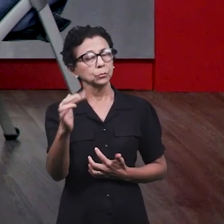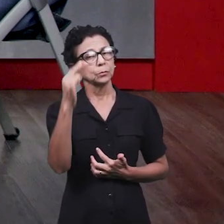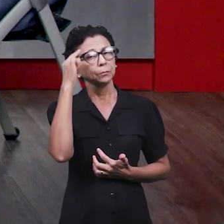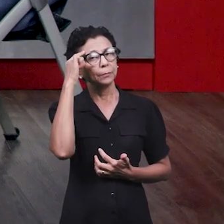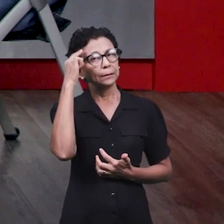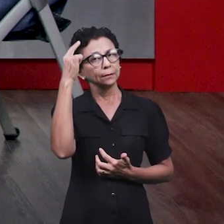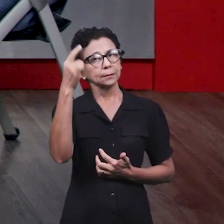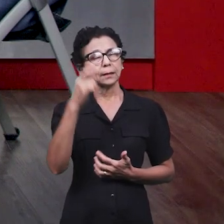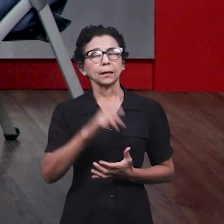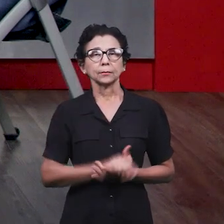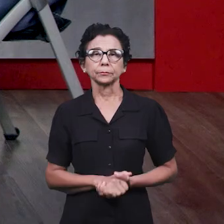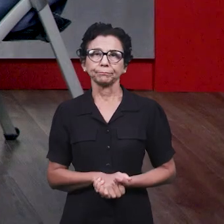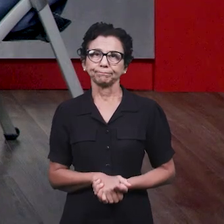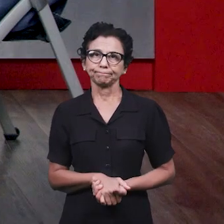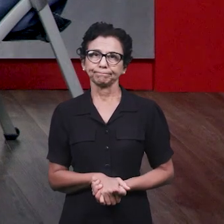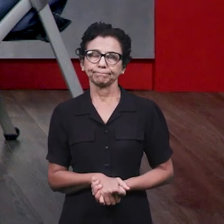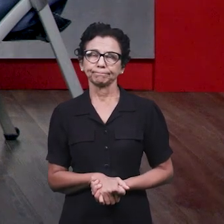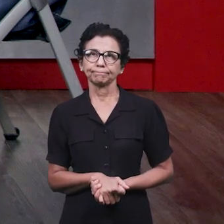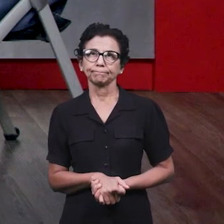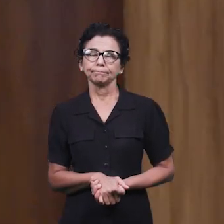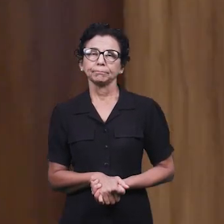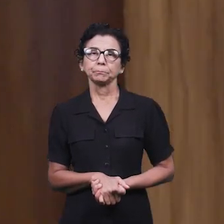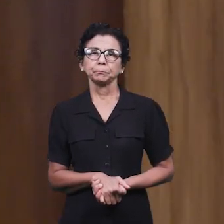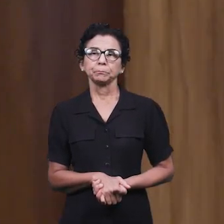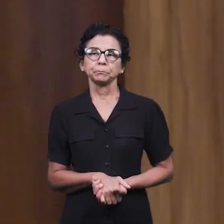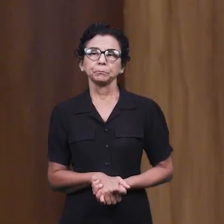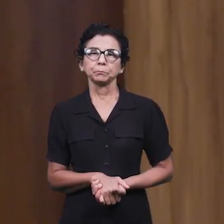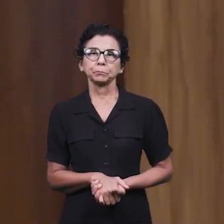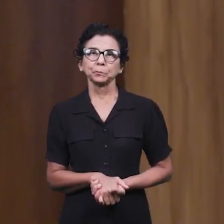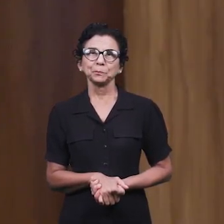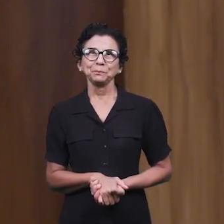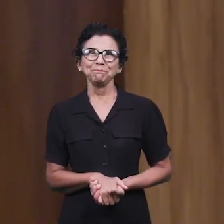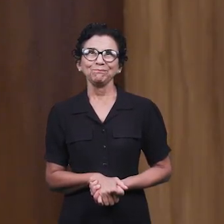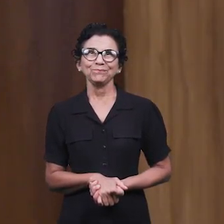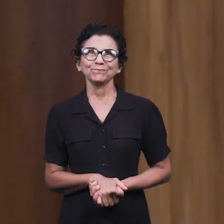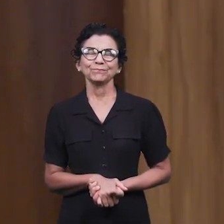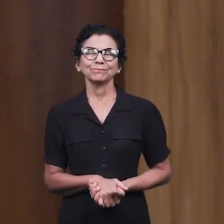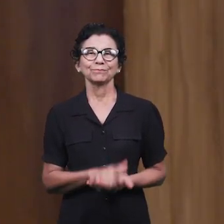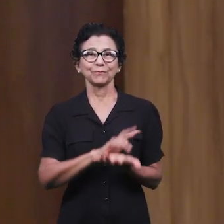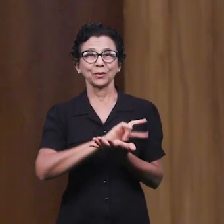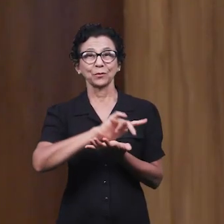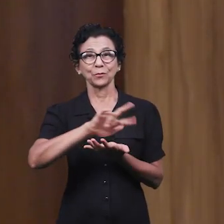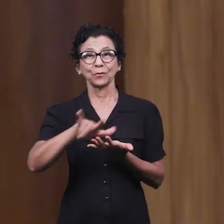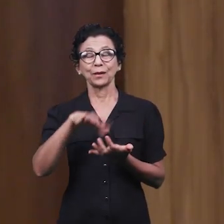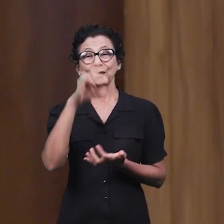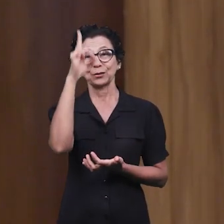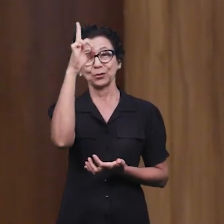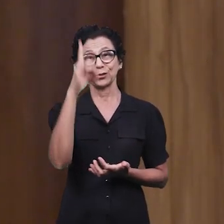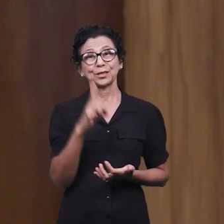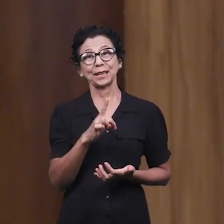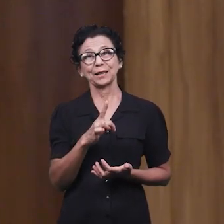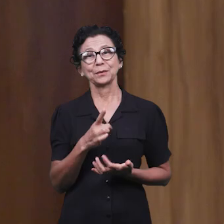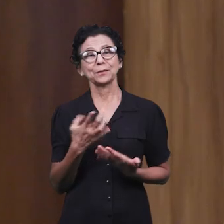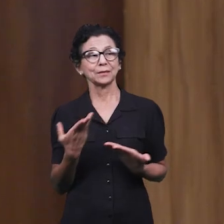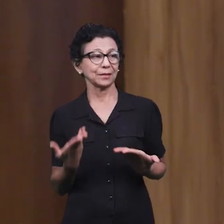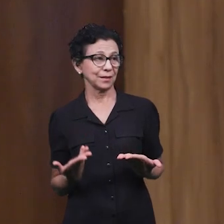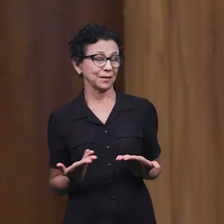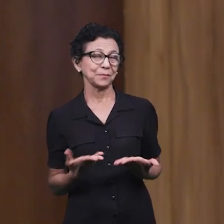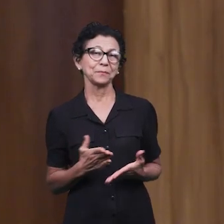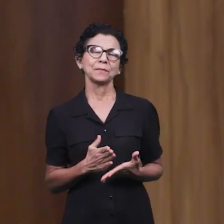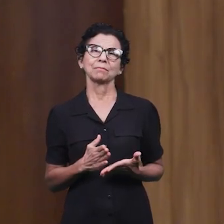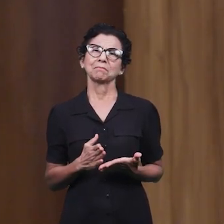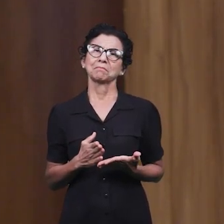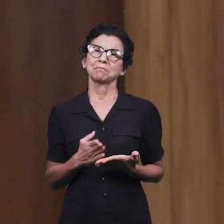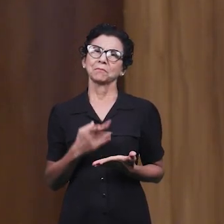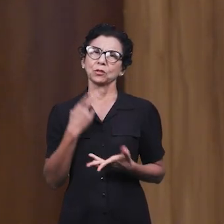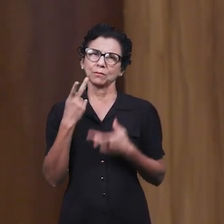por falta de contribuição. Doutora Carla, por certo, né, são vários direitos, né, vários outros pontos também que, né, poderíamos